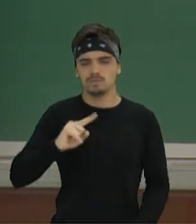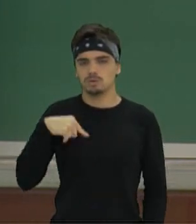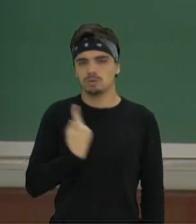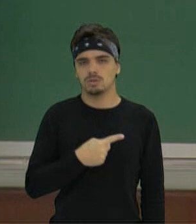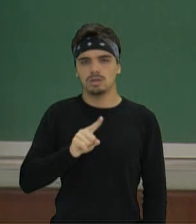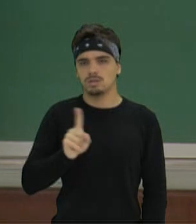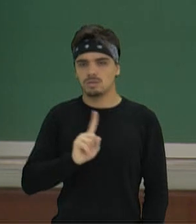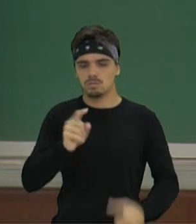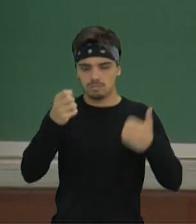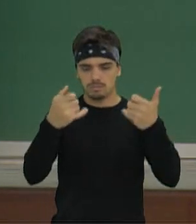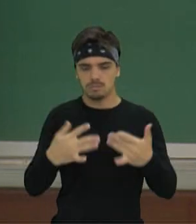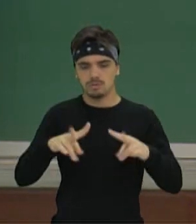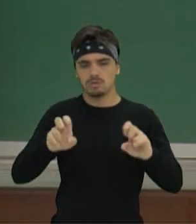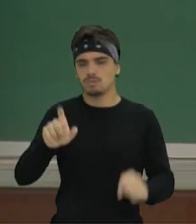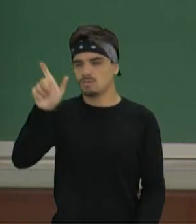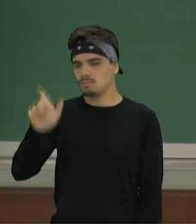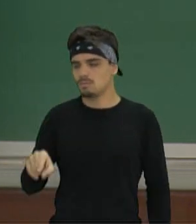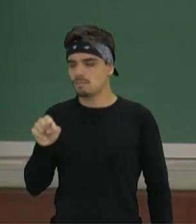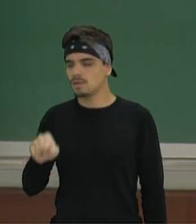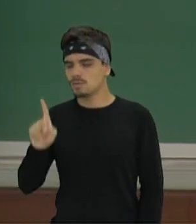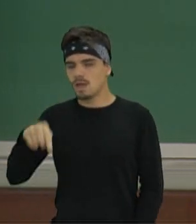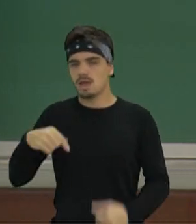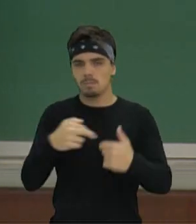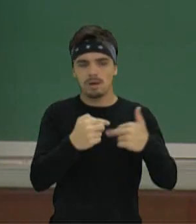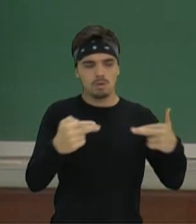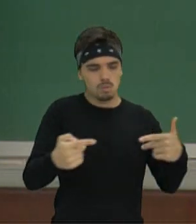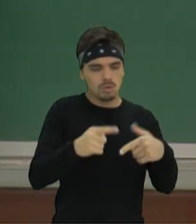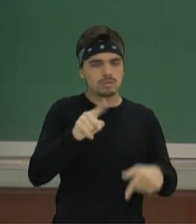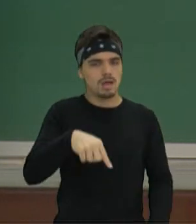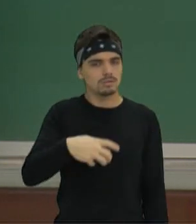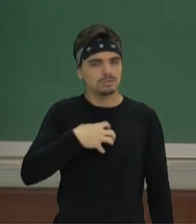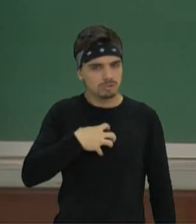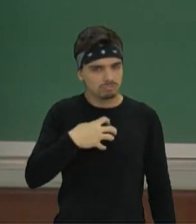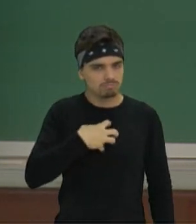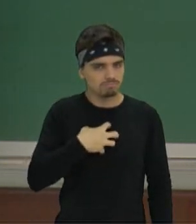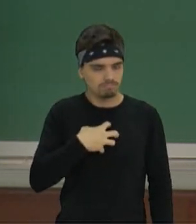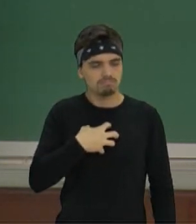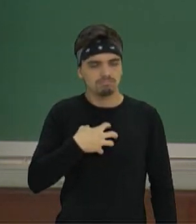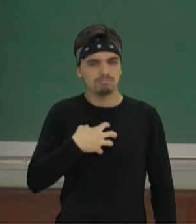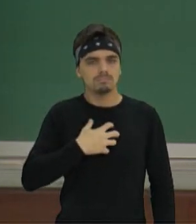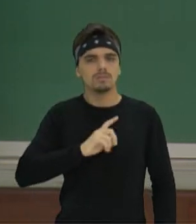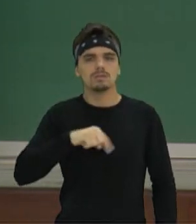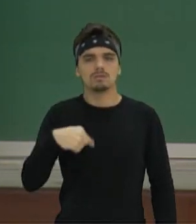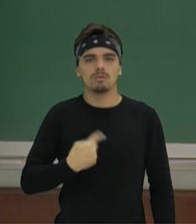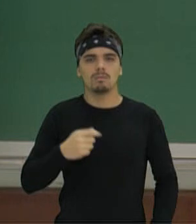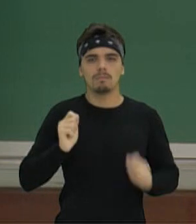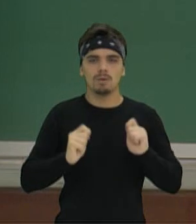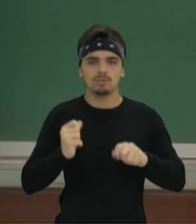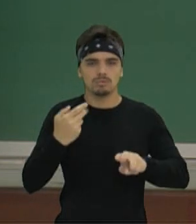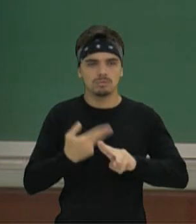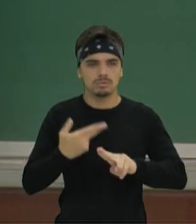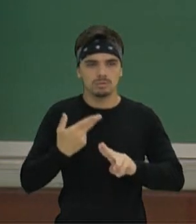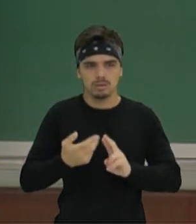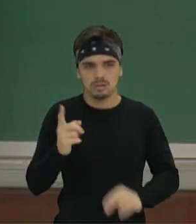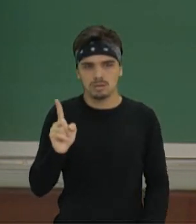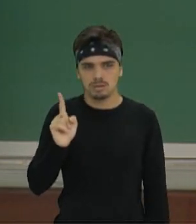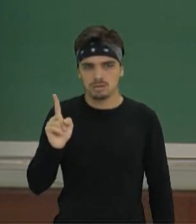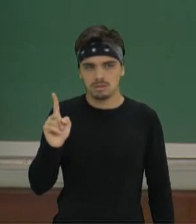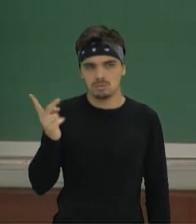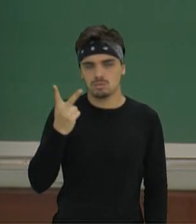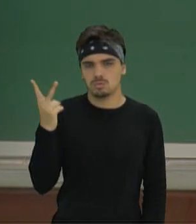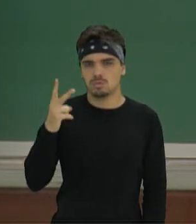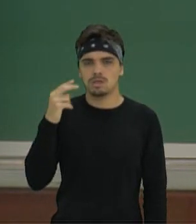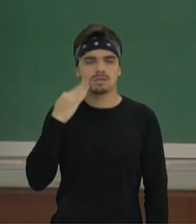estamos falando sobre uma pessoa, estamos falando sobre uma coisa, no caso aqui um sentimento. Então, você pode usar o that ou it para se